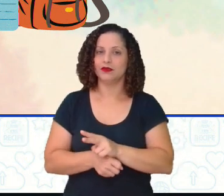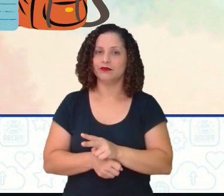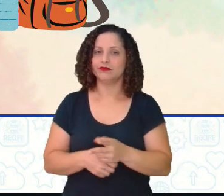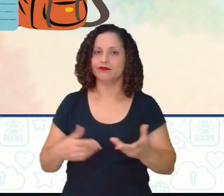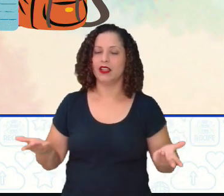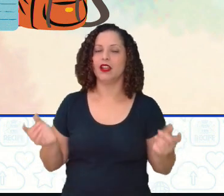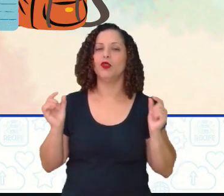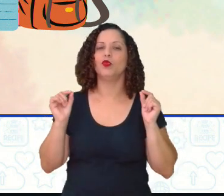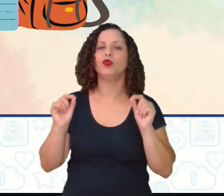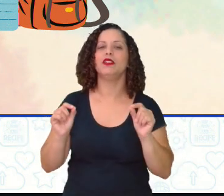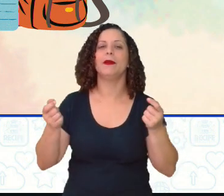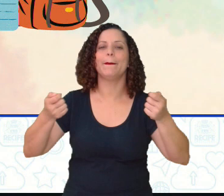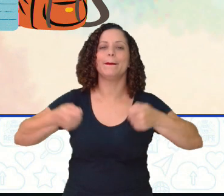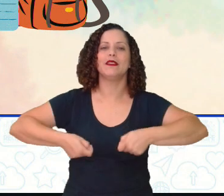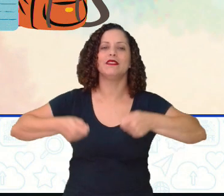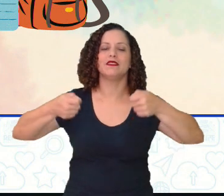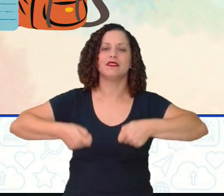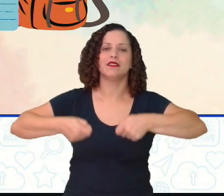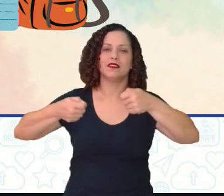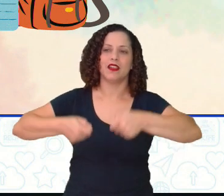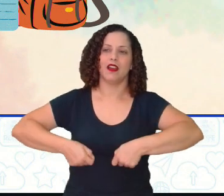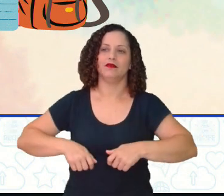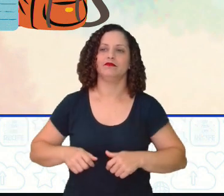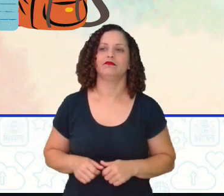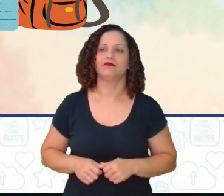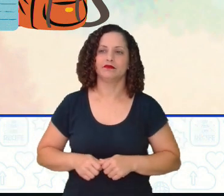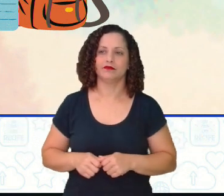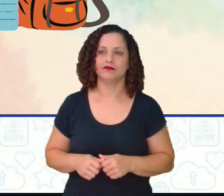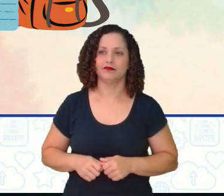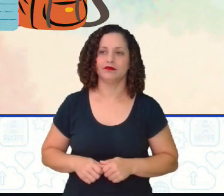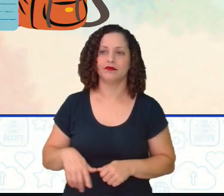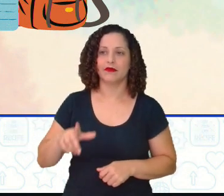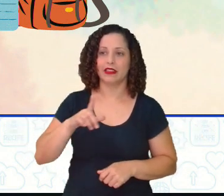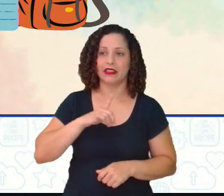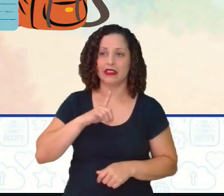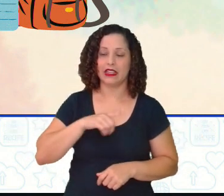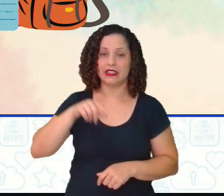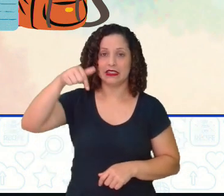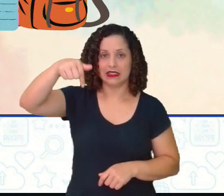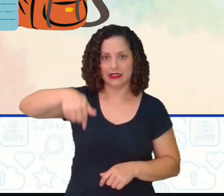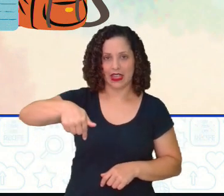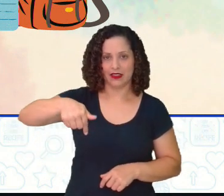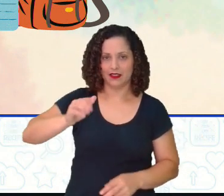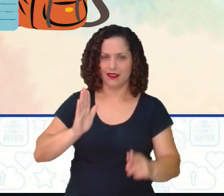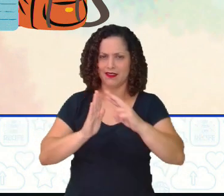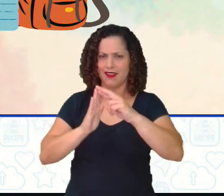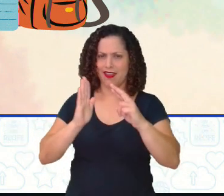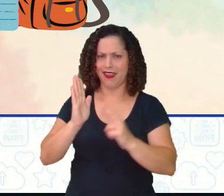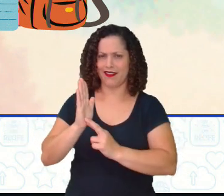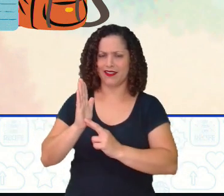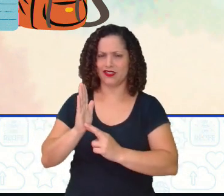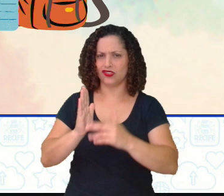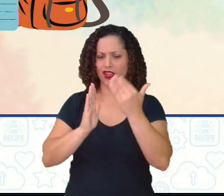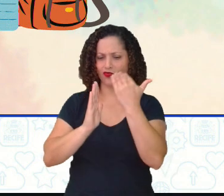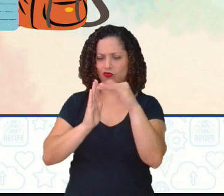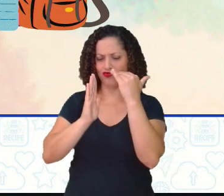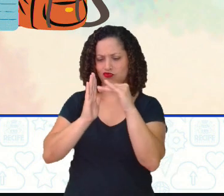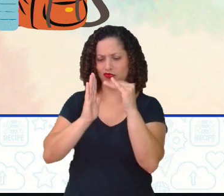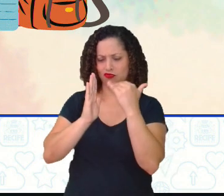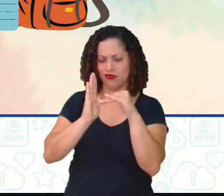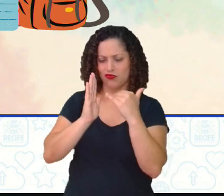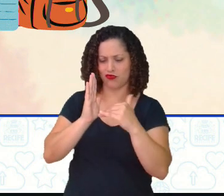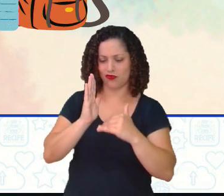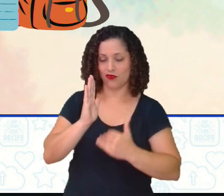vocês precisam levar. Eu botei aí como 7 regras para gente, regras de ouro para a gente fazer um